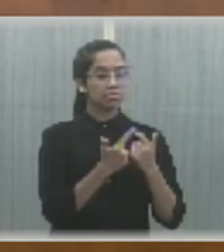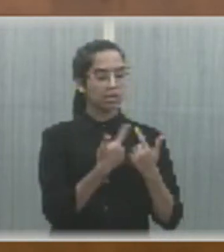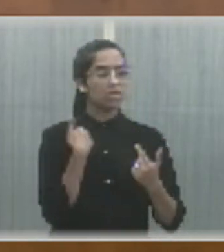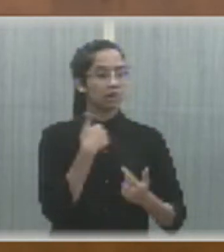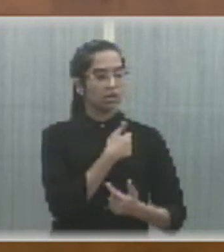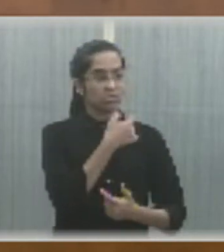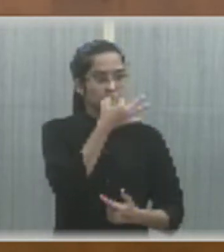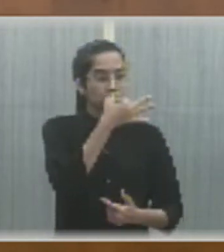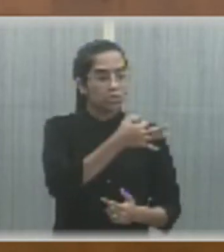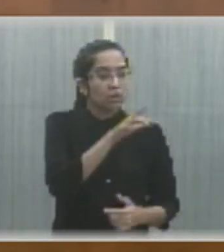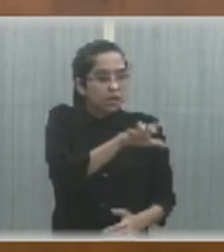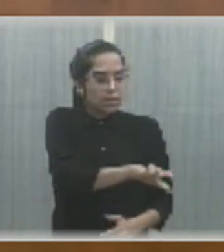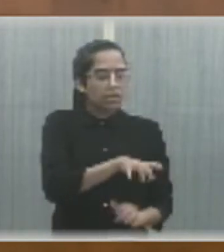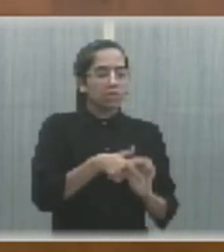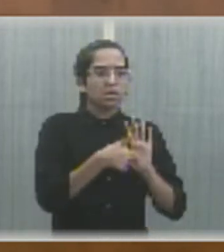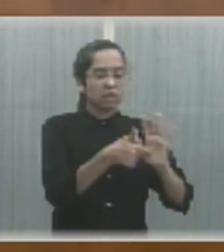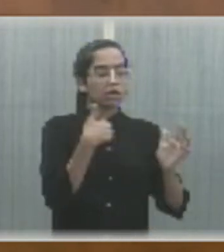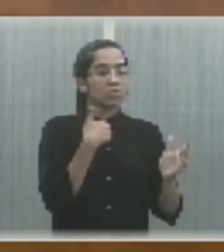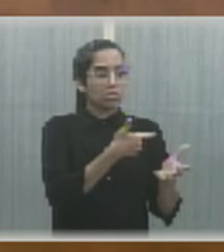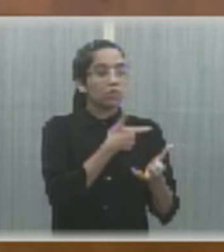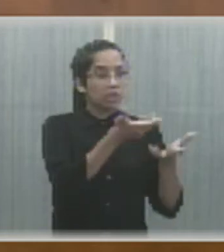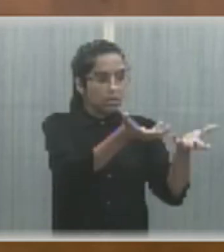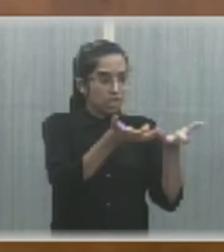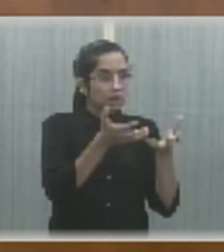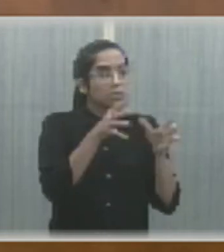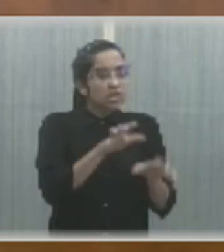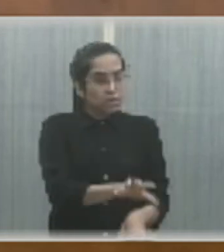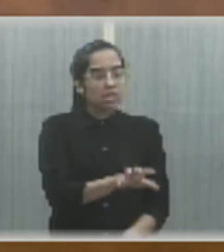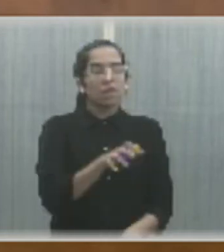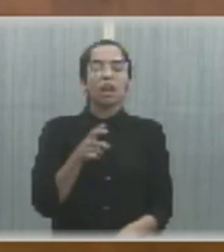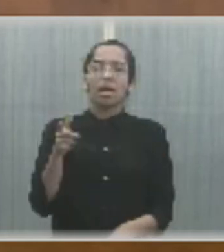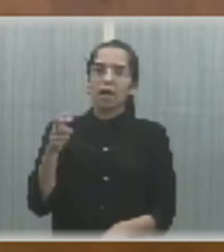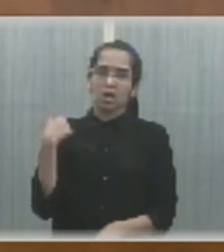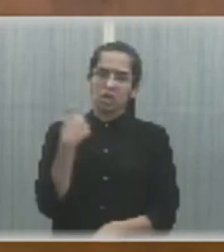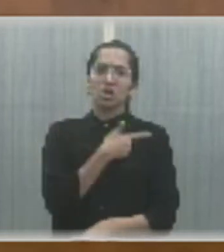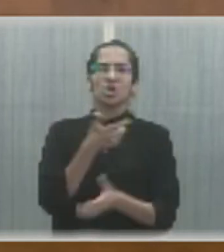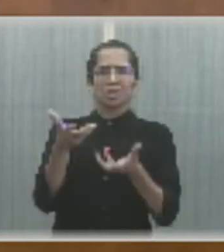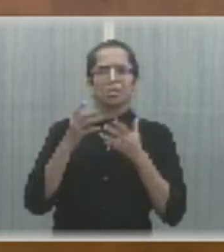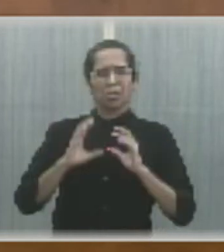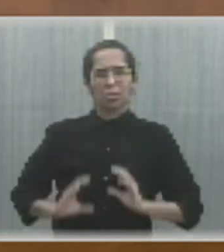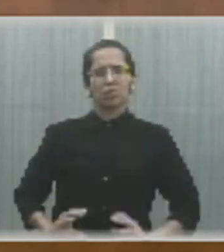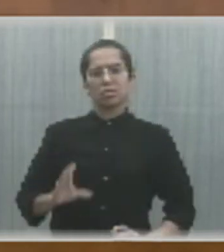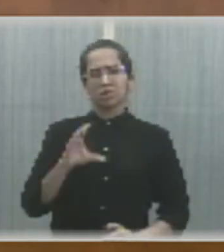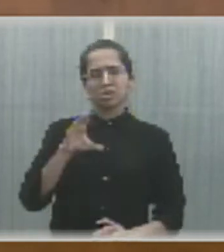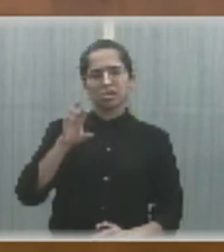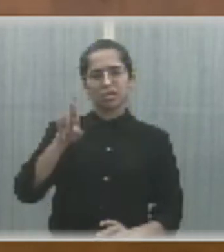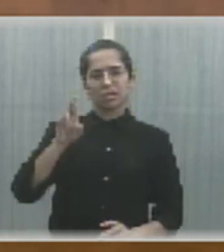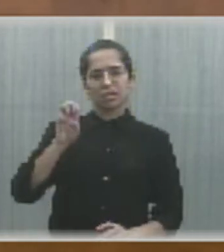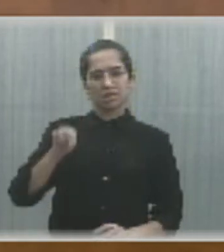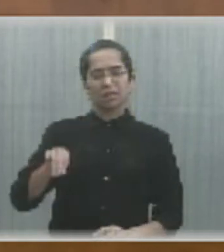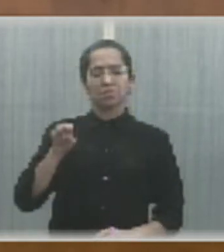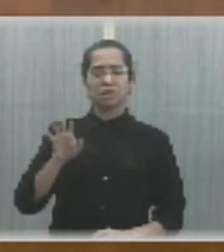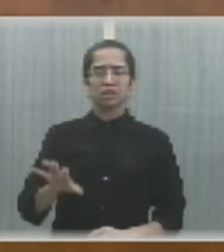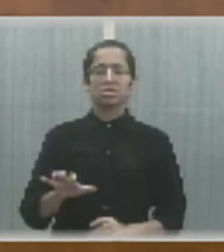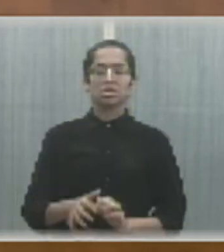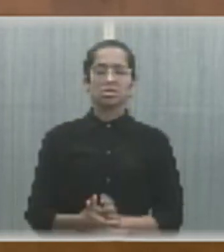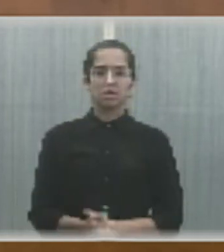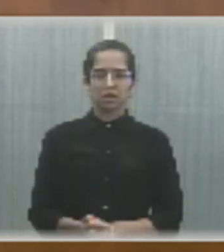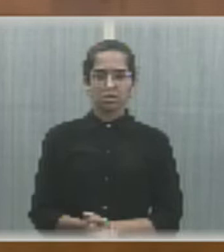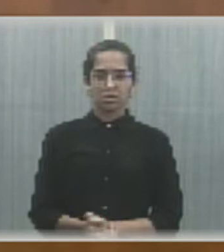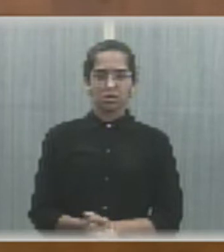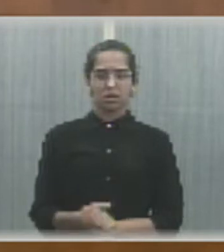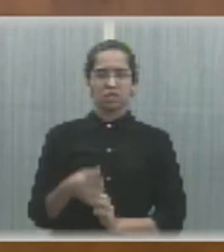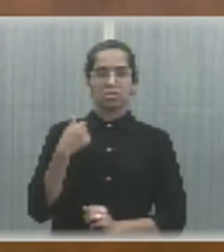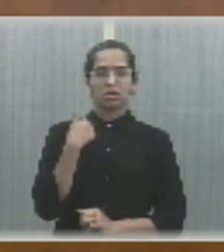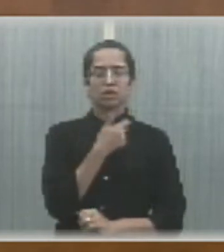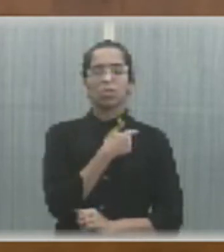contribuição, nós queremos isso. É isso que nós queremos do Conselho Regional de Medicina, que traga as suas contribuições. Nós, sim, queremos